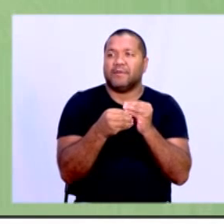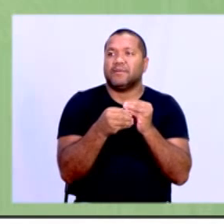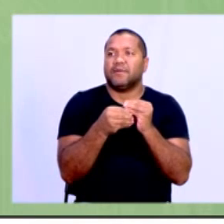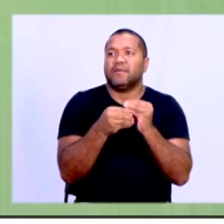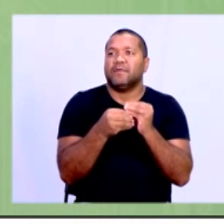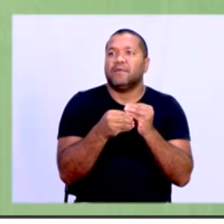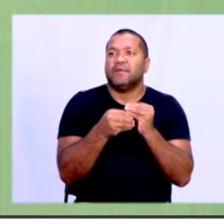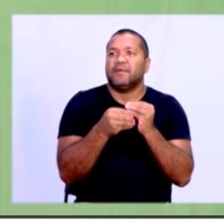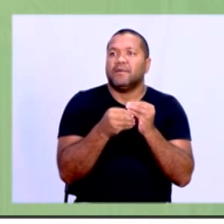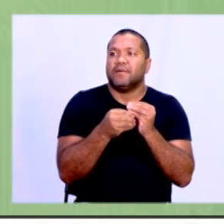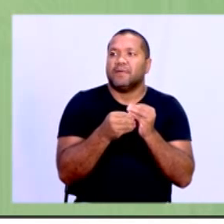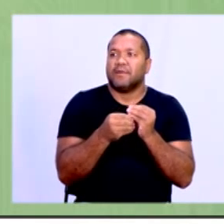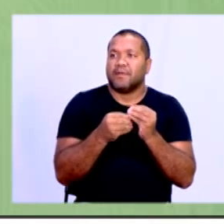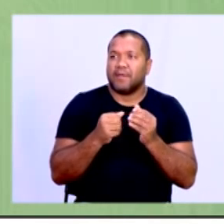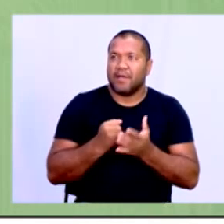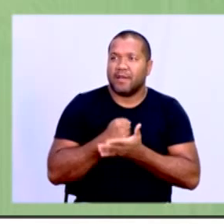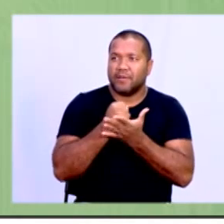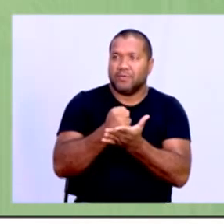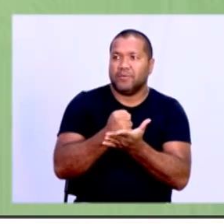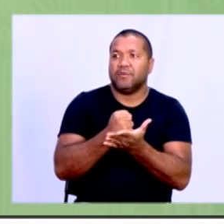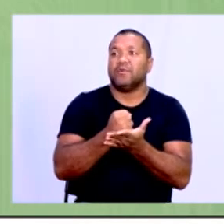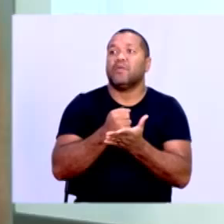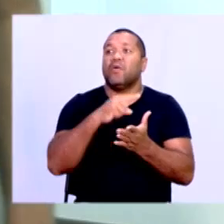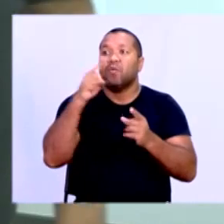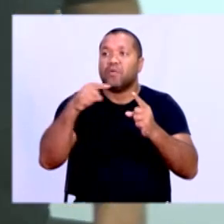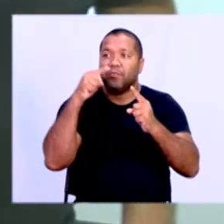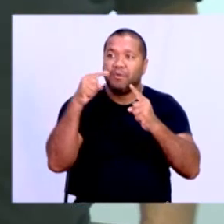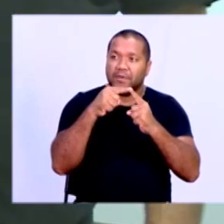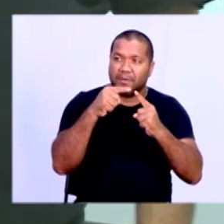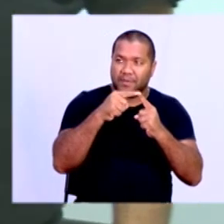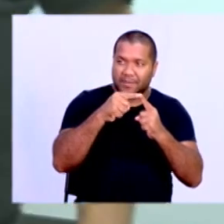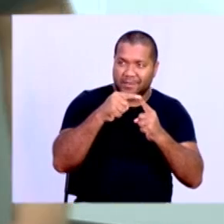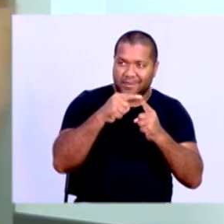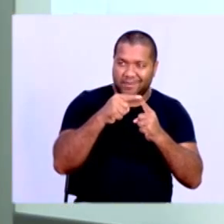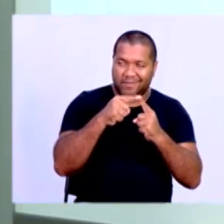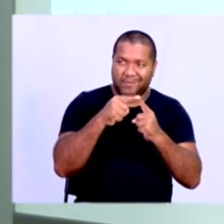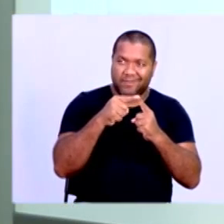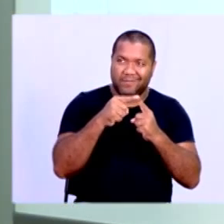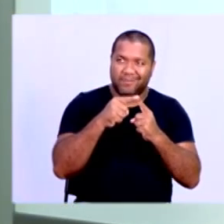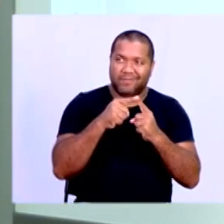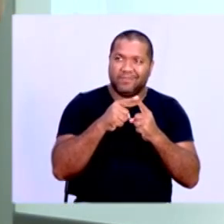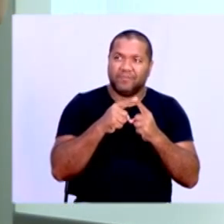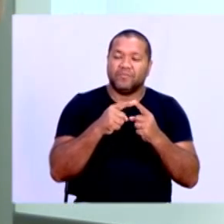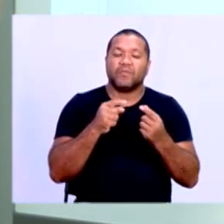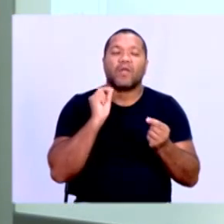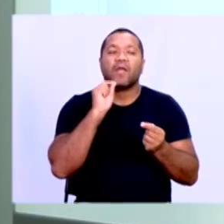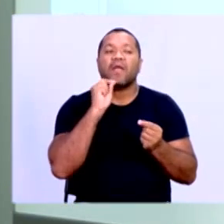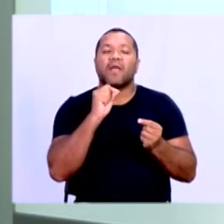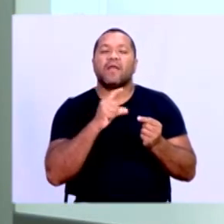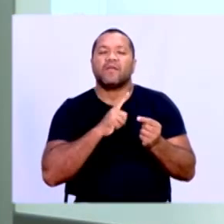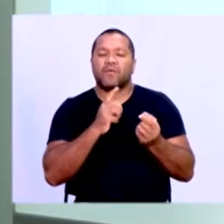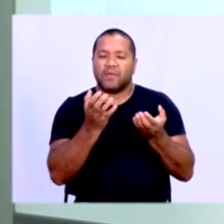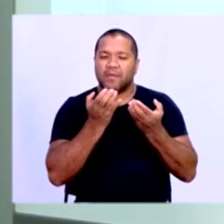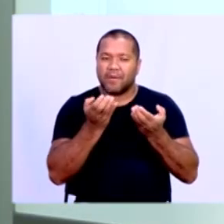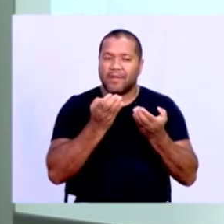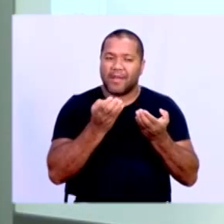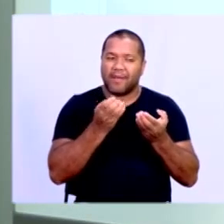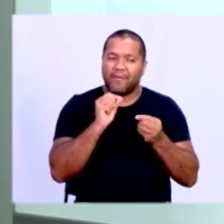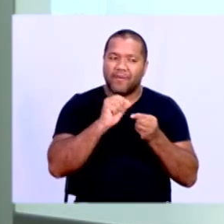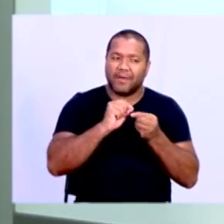do negócio. Lógica do negócio, gente, é quando eu quero fazer com que alguma coisa que